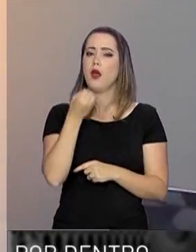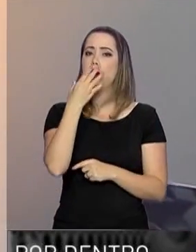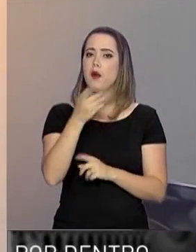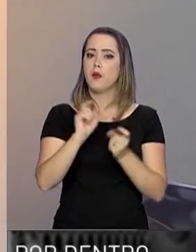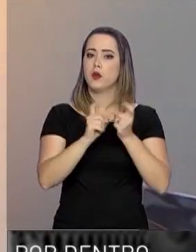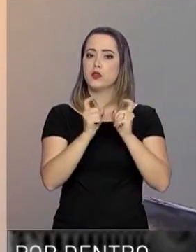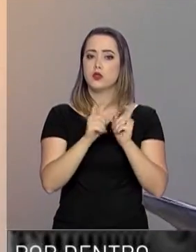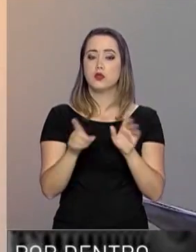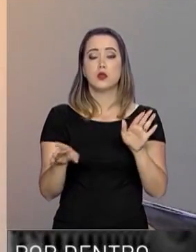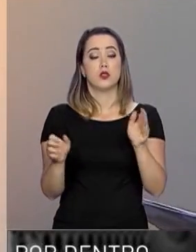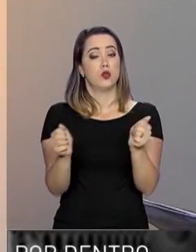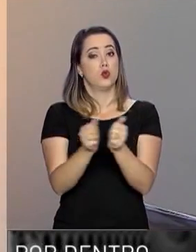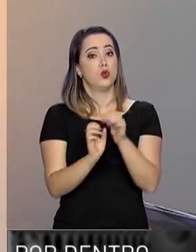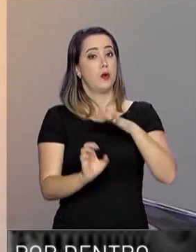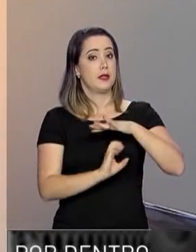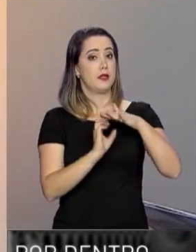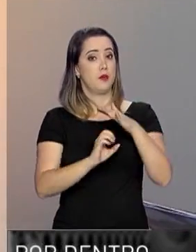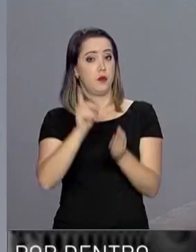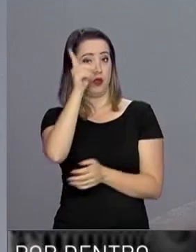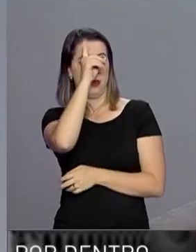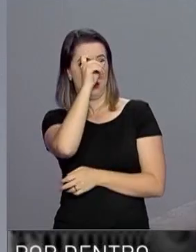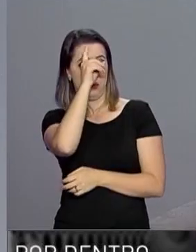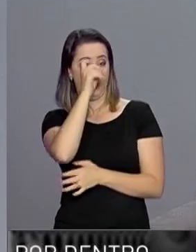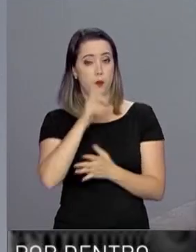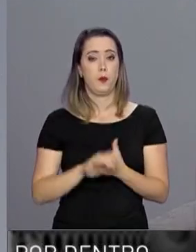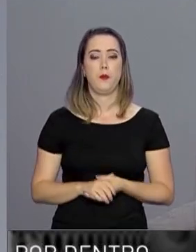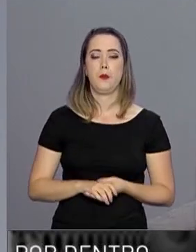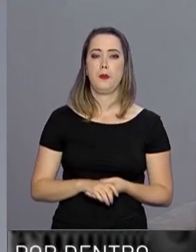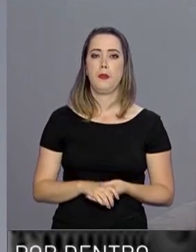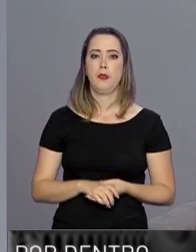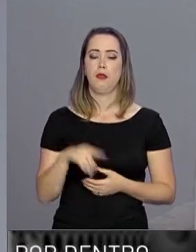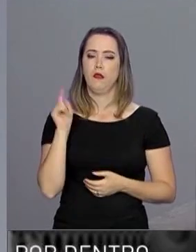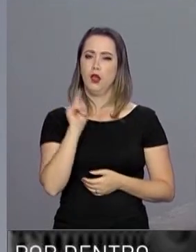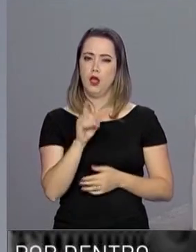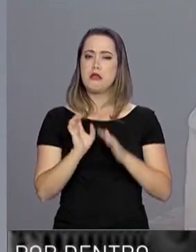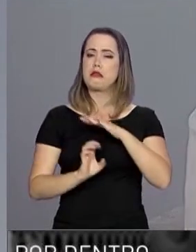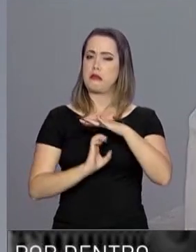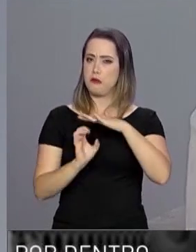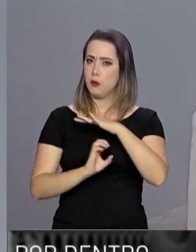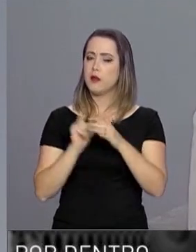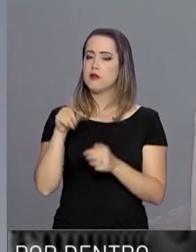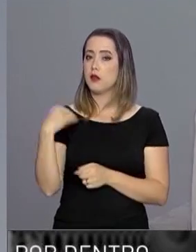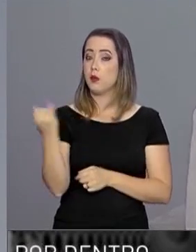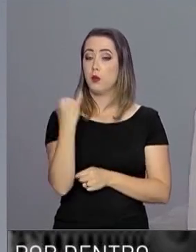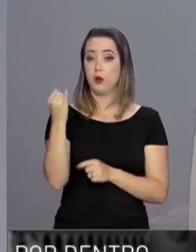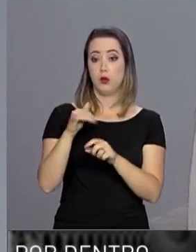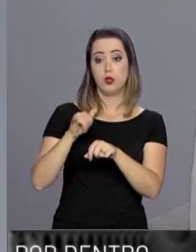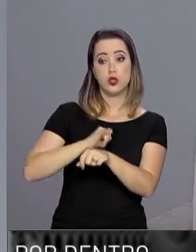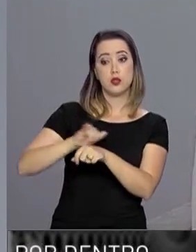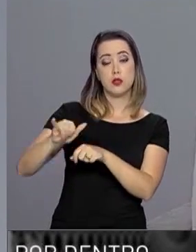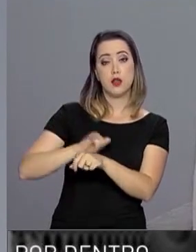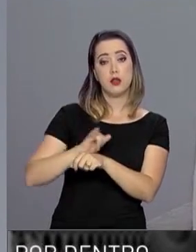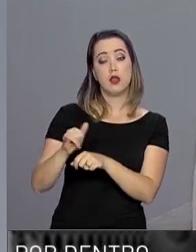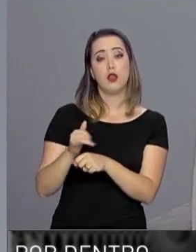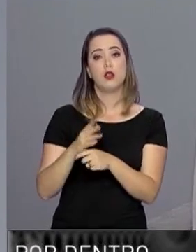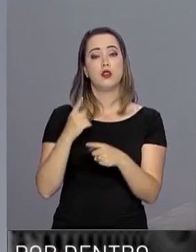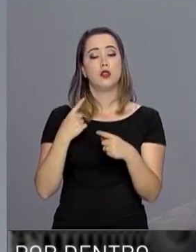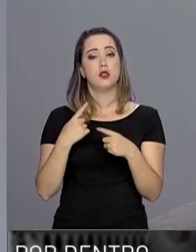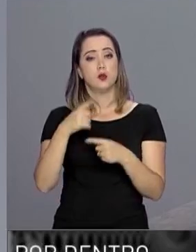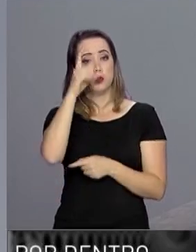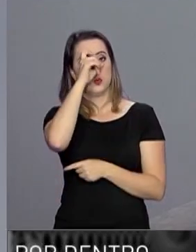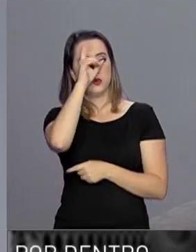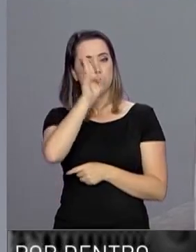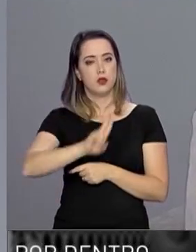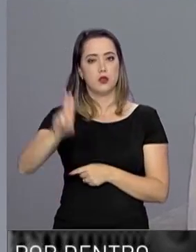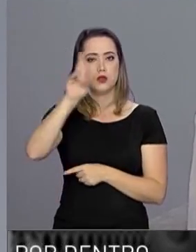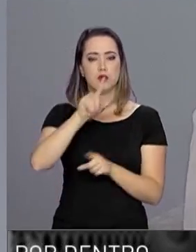vinculada à Empresa Brasileira de Serviços Hospitalares? A empresa, ela é muito importante, estratégica para os hospitais universitários e, no